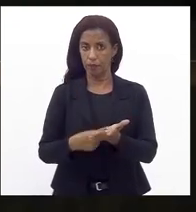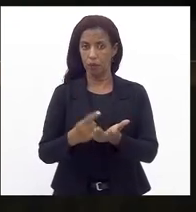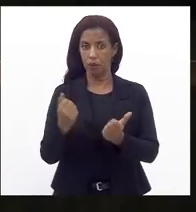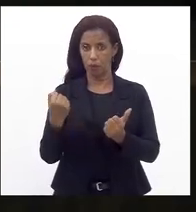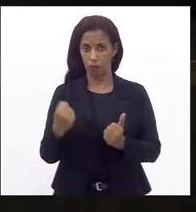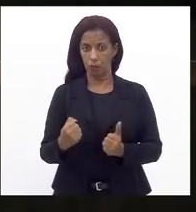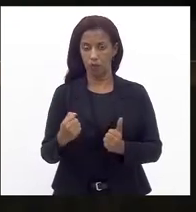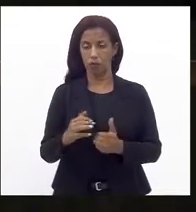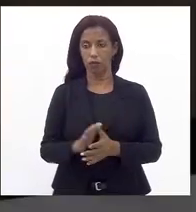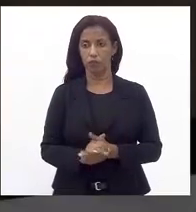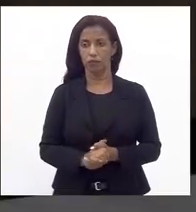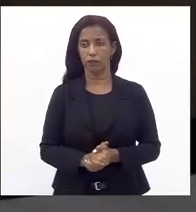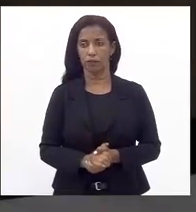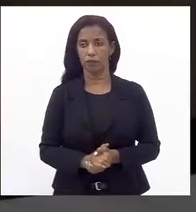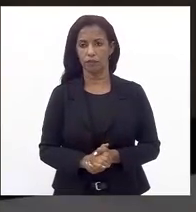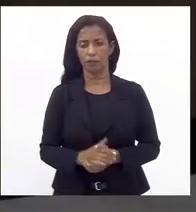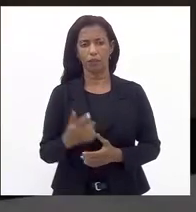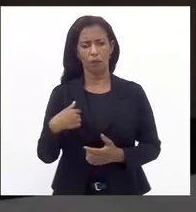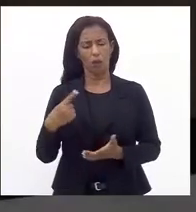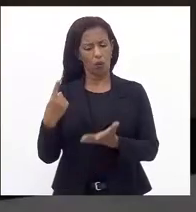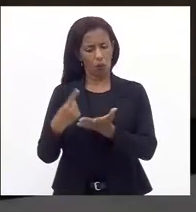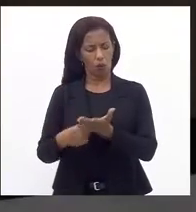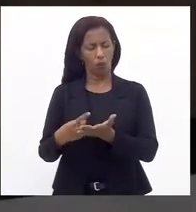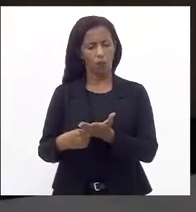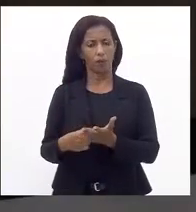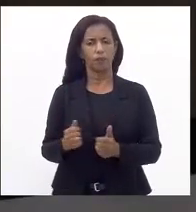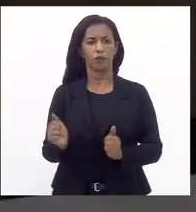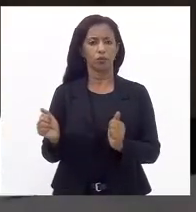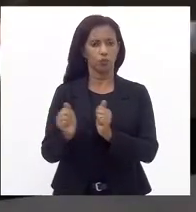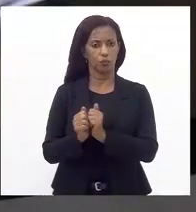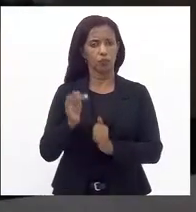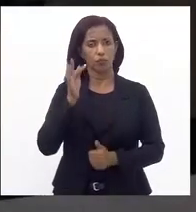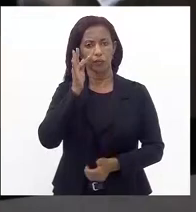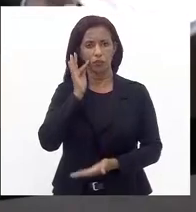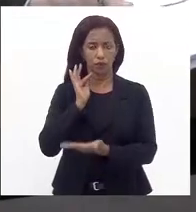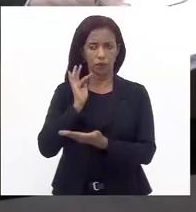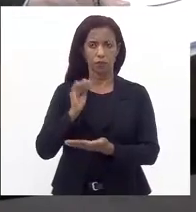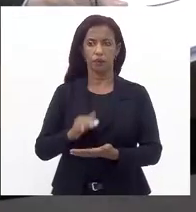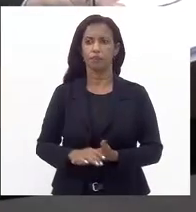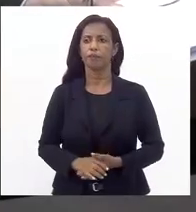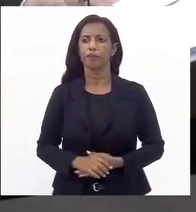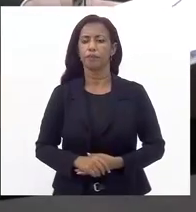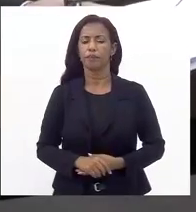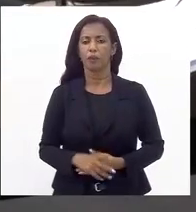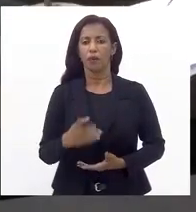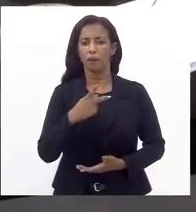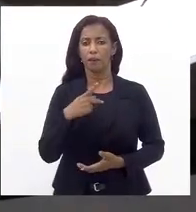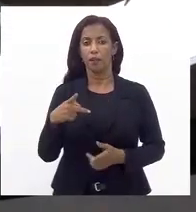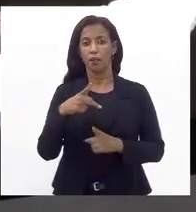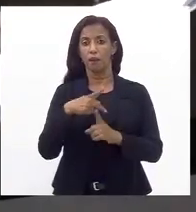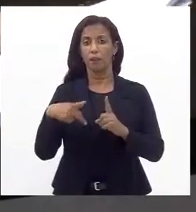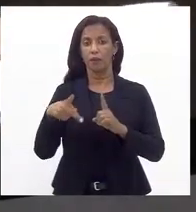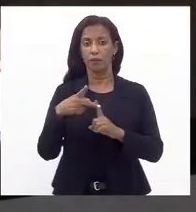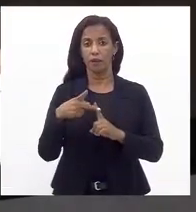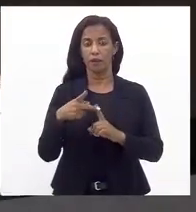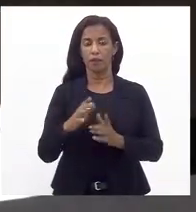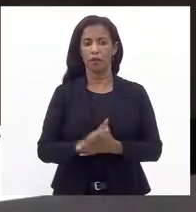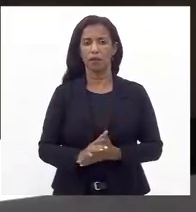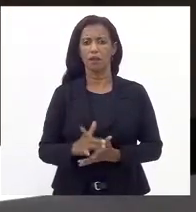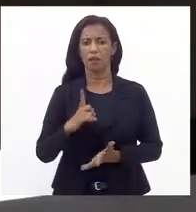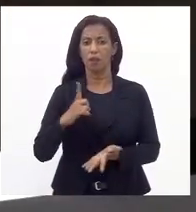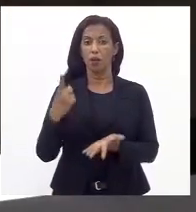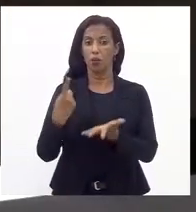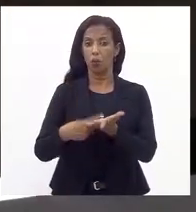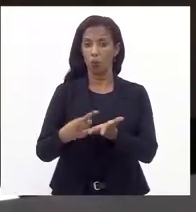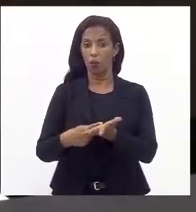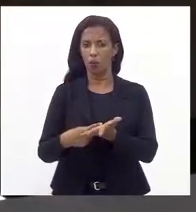para que você possa cumprir o acordo eu queria firmar o compromisso portanto não observa Fini o presidente do Rio previdência a